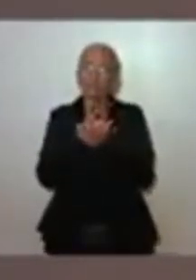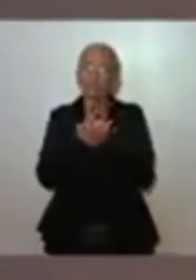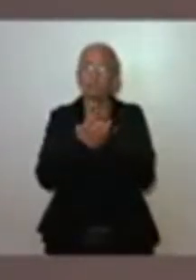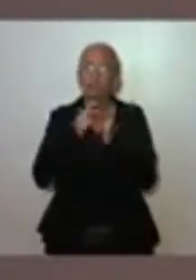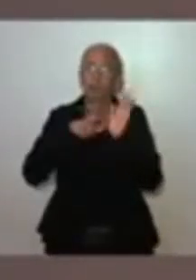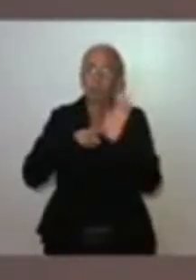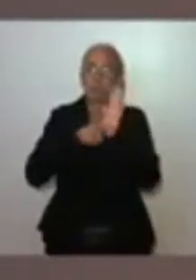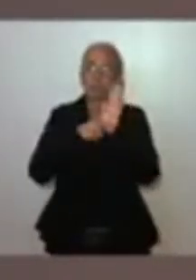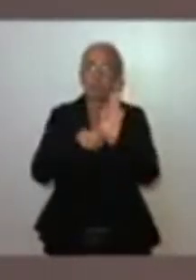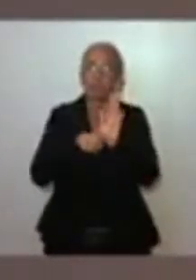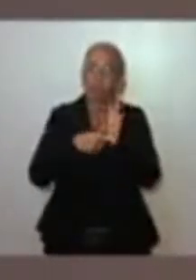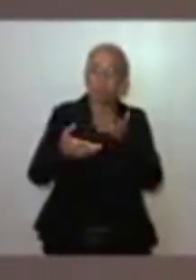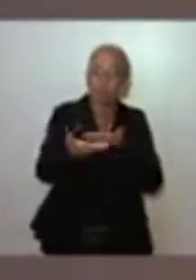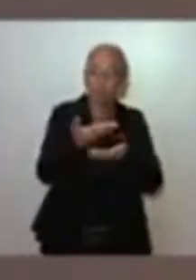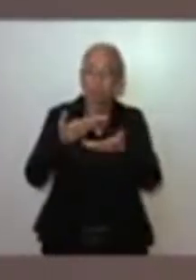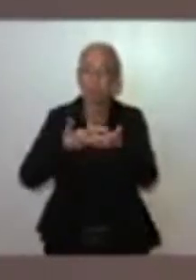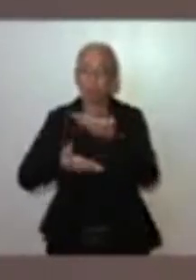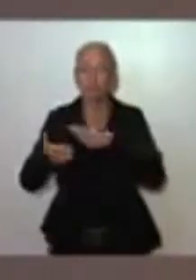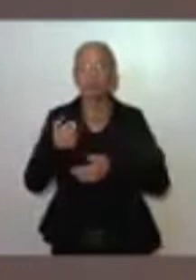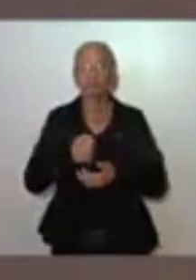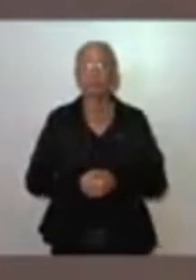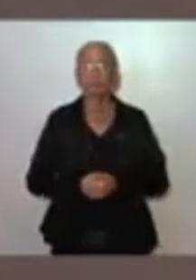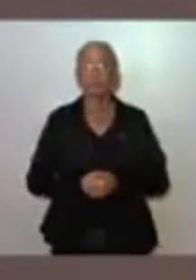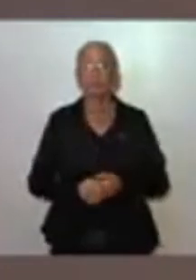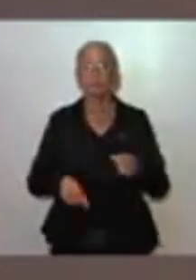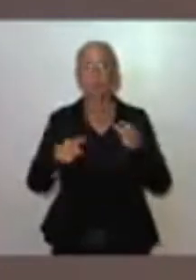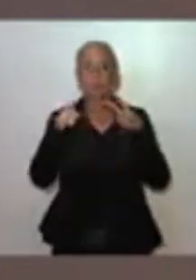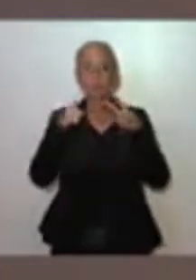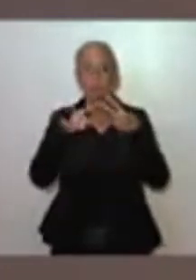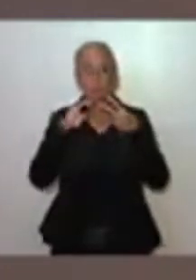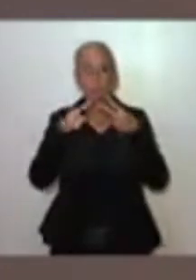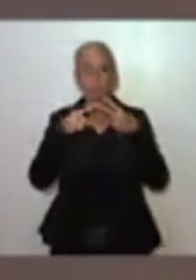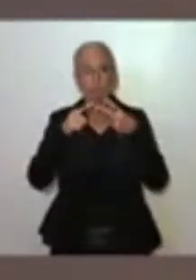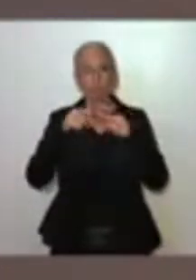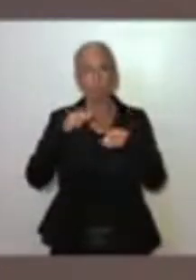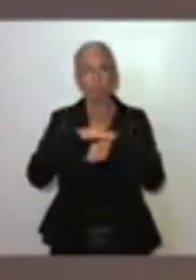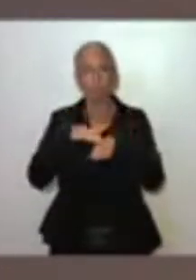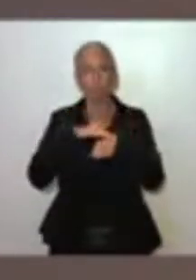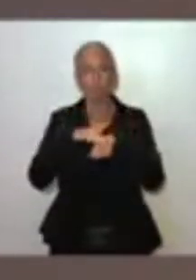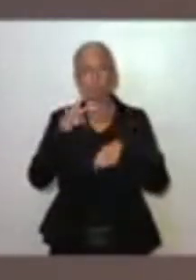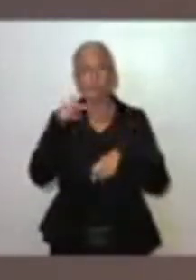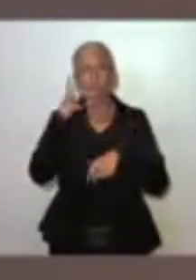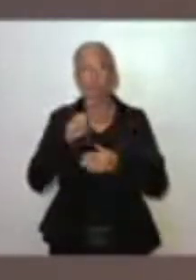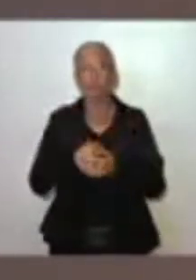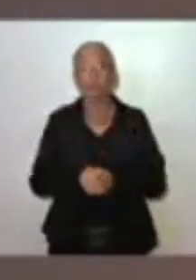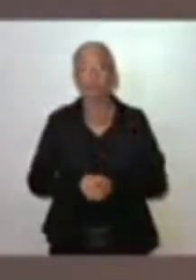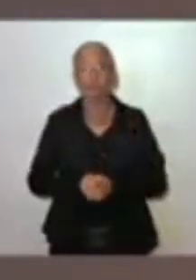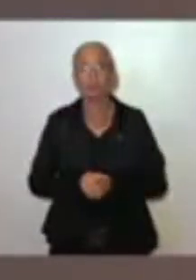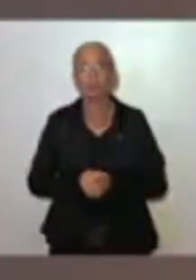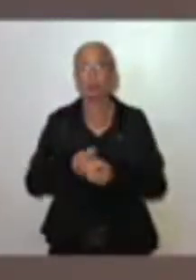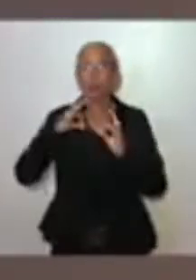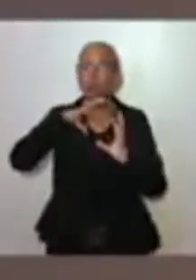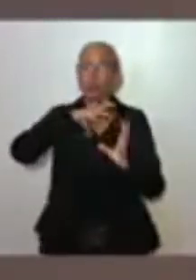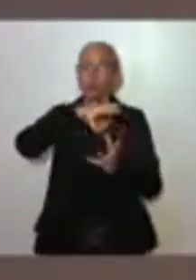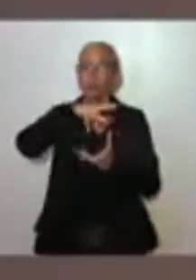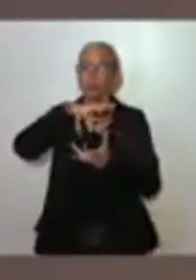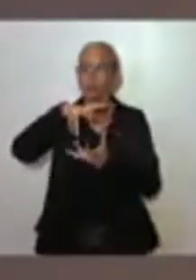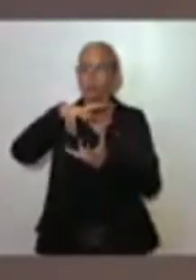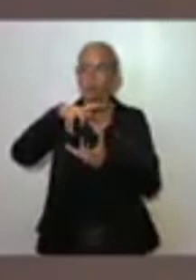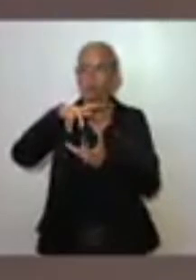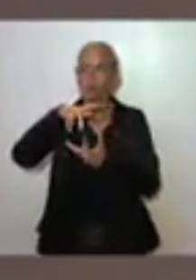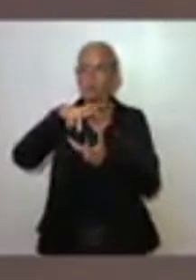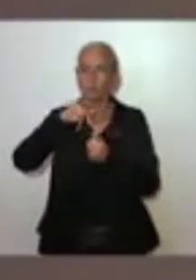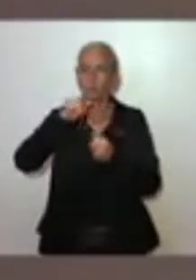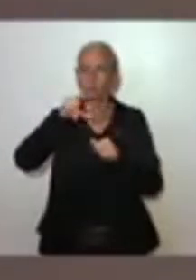generosidade o segundo Capítulo da nossa conversa eu queria falar um pouco sobre o mundo e